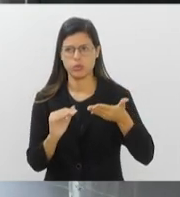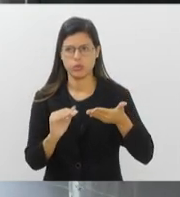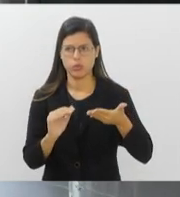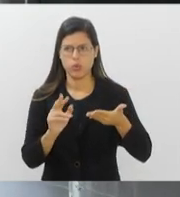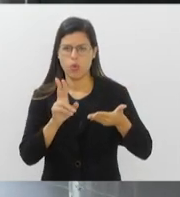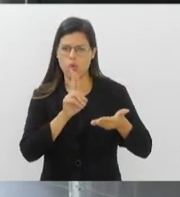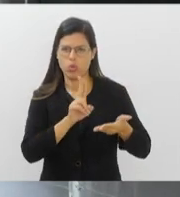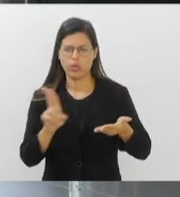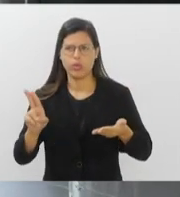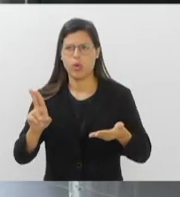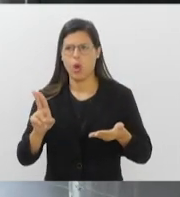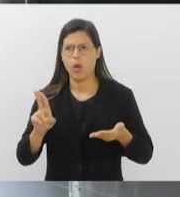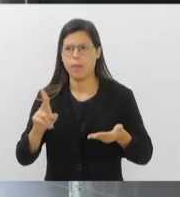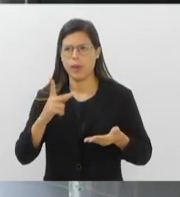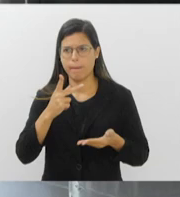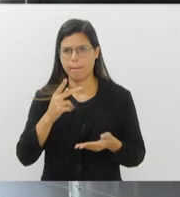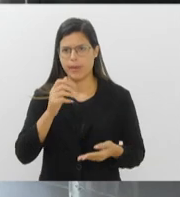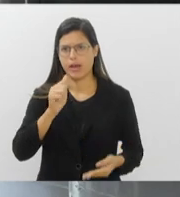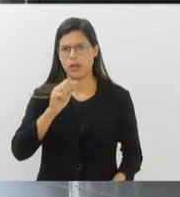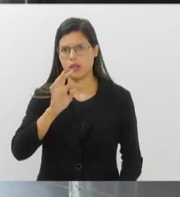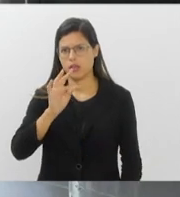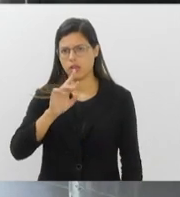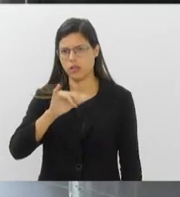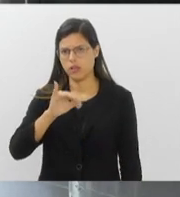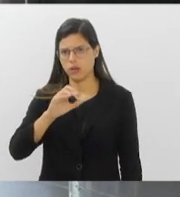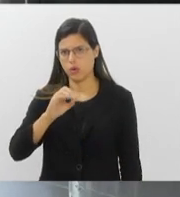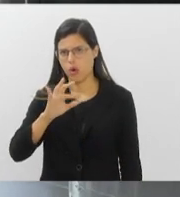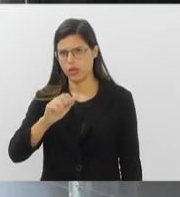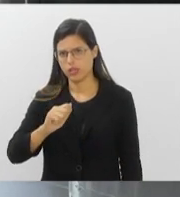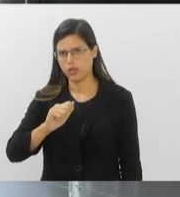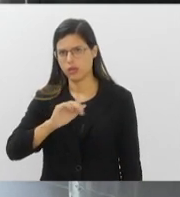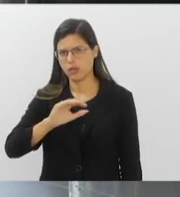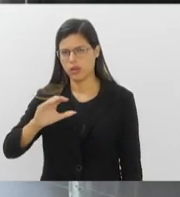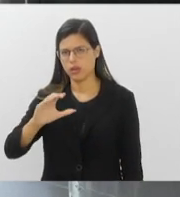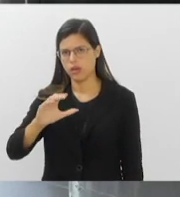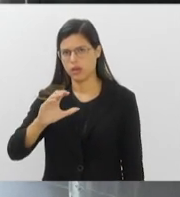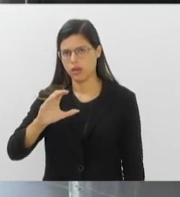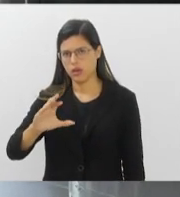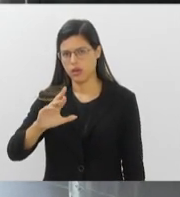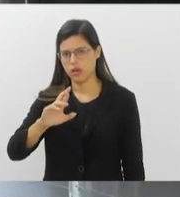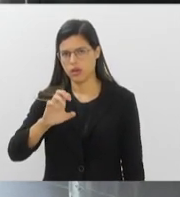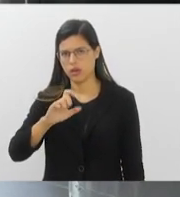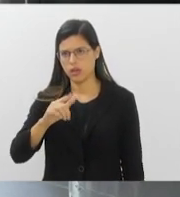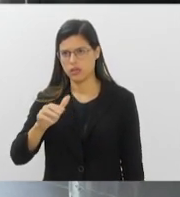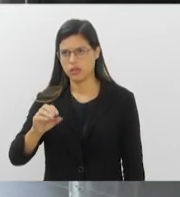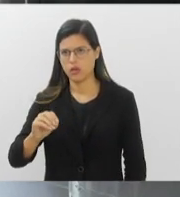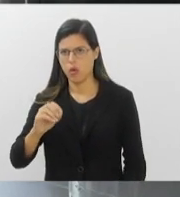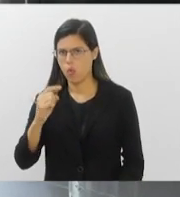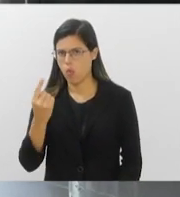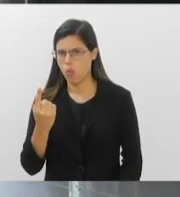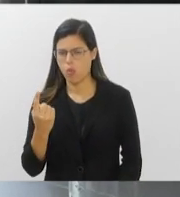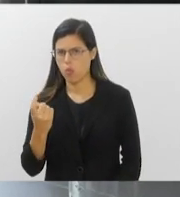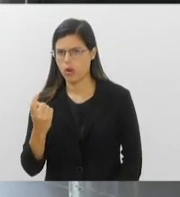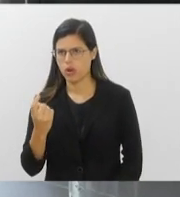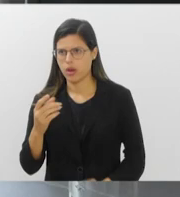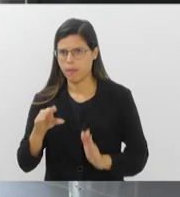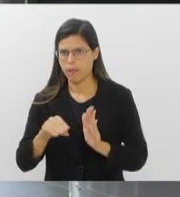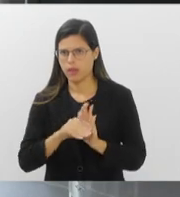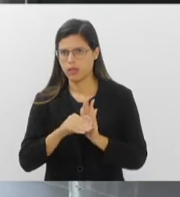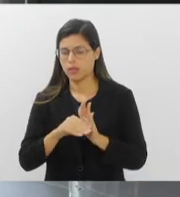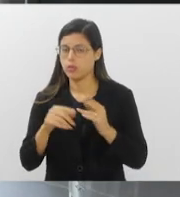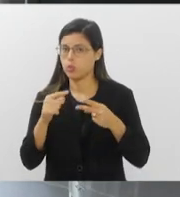a nomenclatura patriota Clezão. Vou colocar... É uma emenda só, deputado Luiz Paulo? São duas,